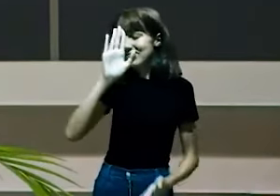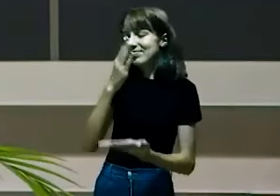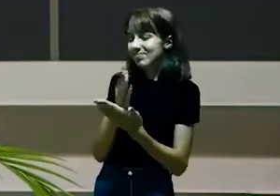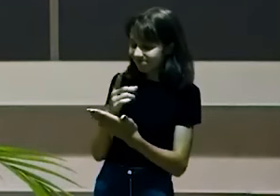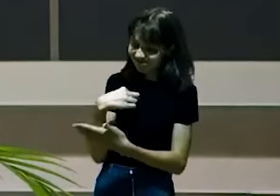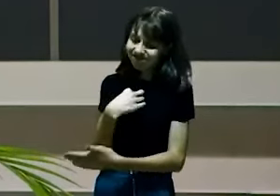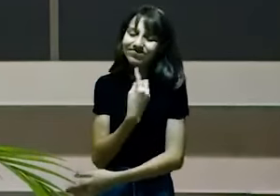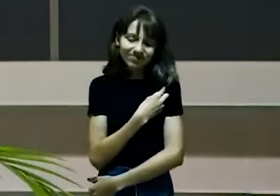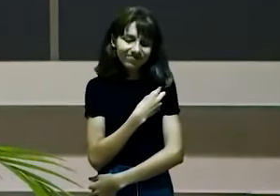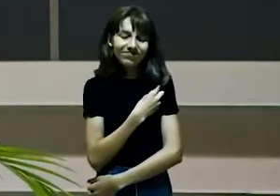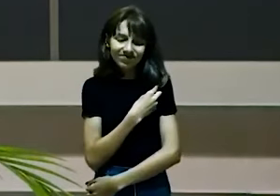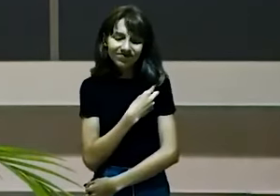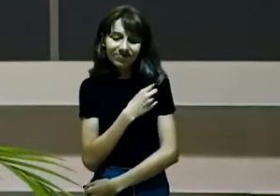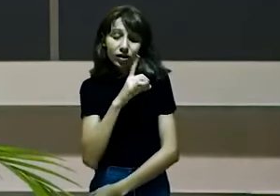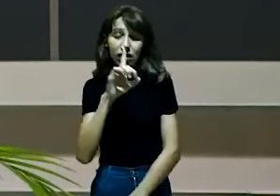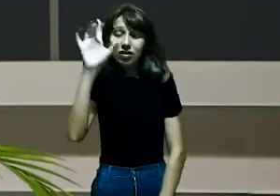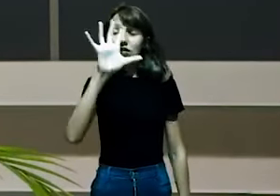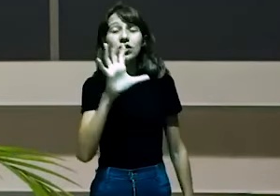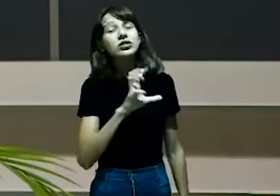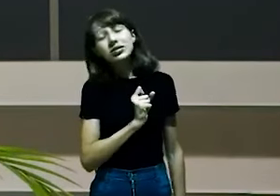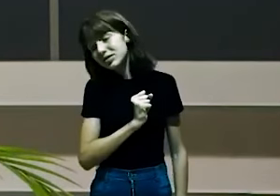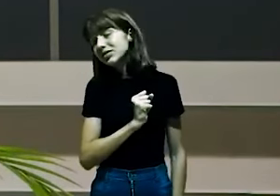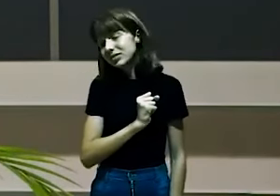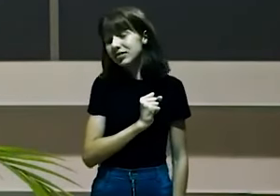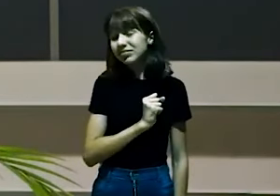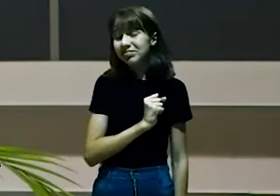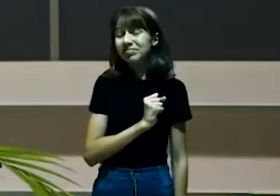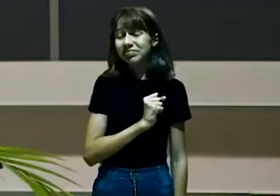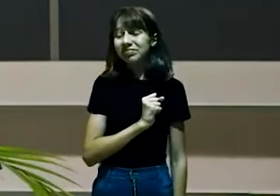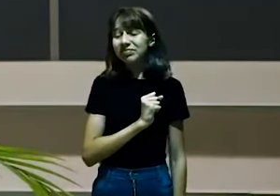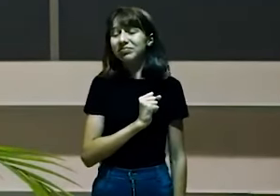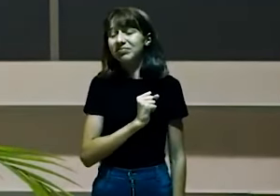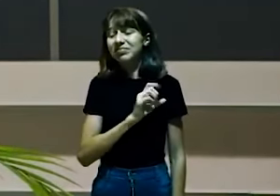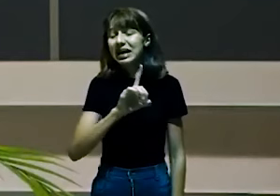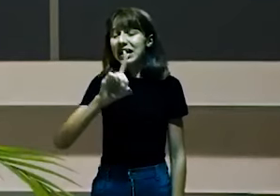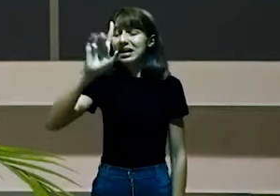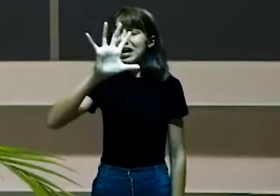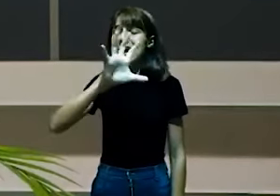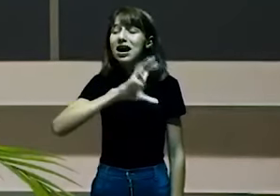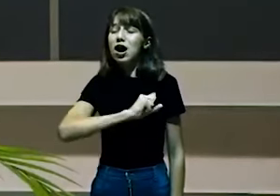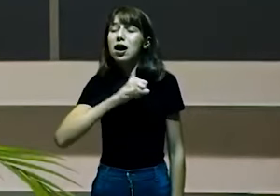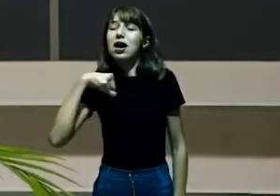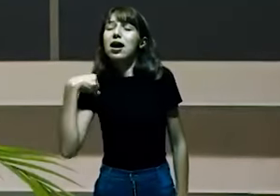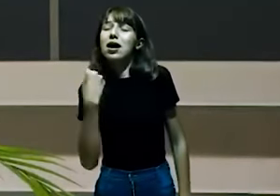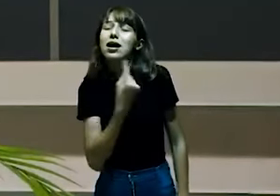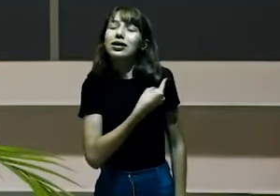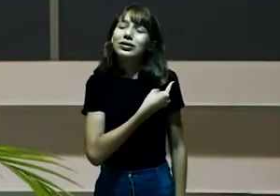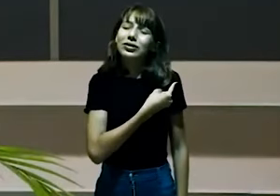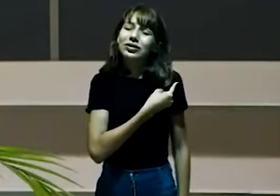nós que ainda nos ama que ainda aposta em nós que ainda tem algo